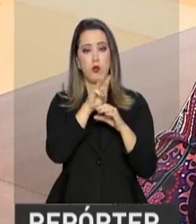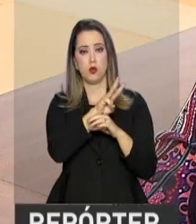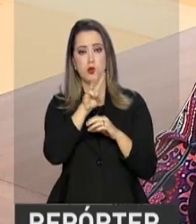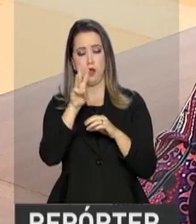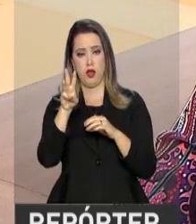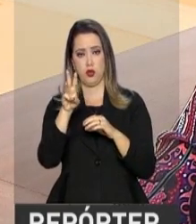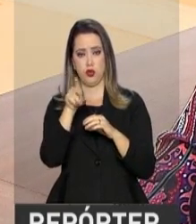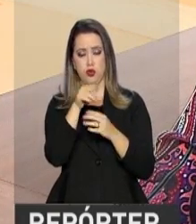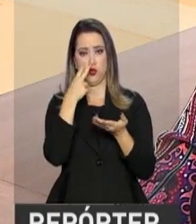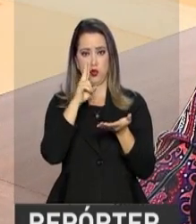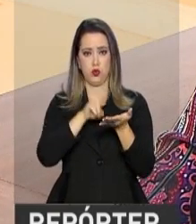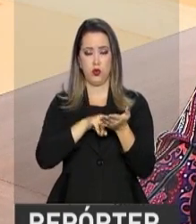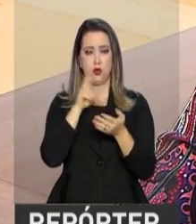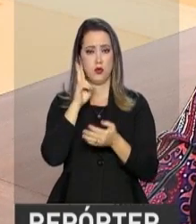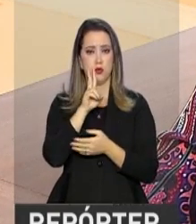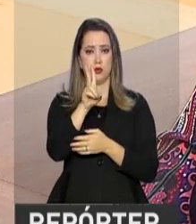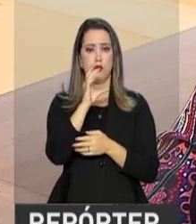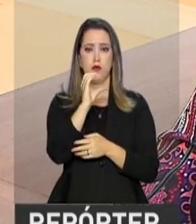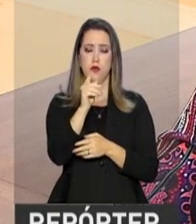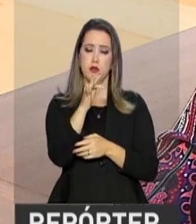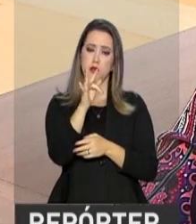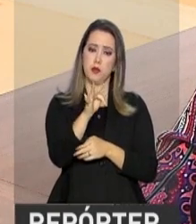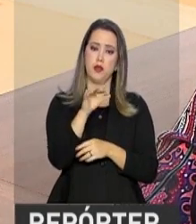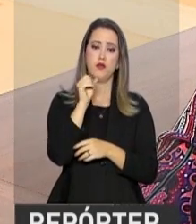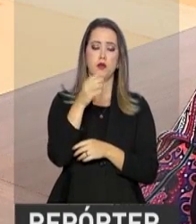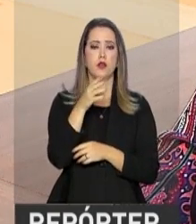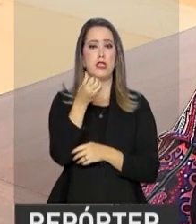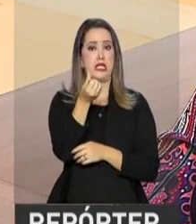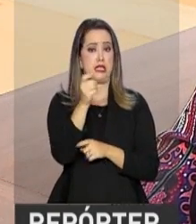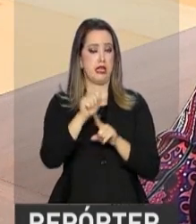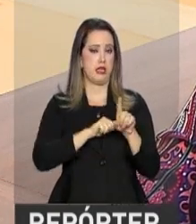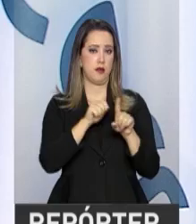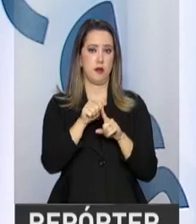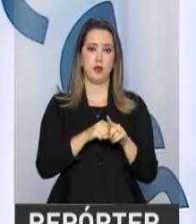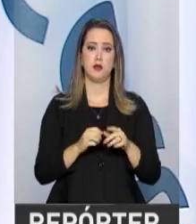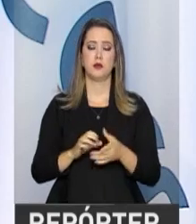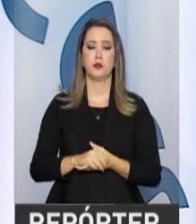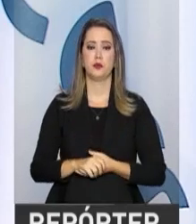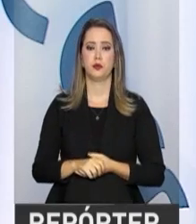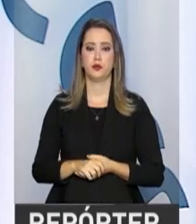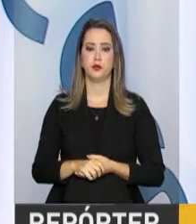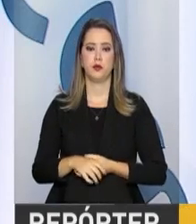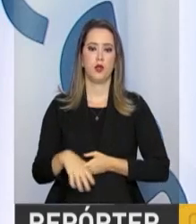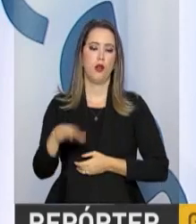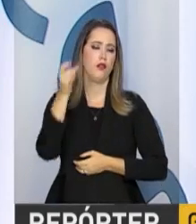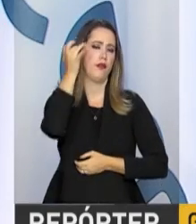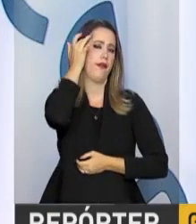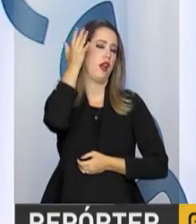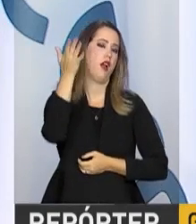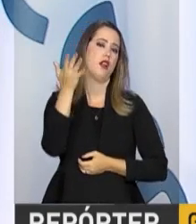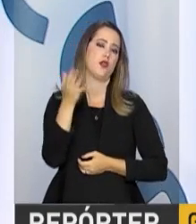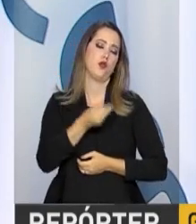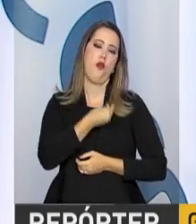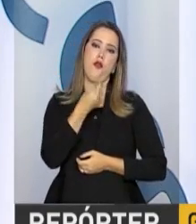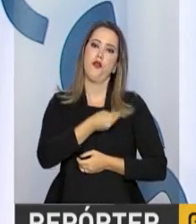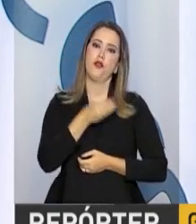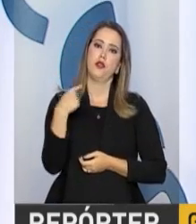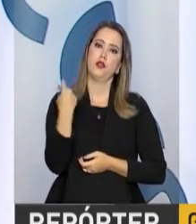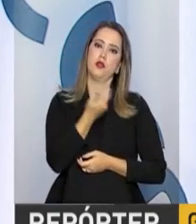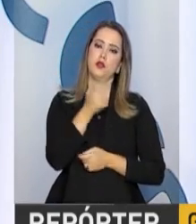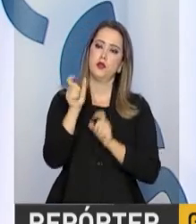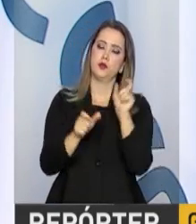encomenda fica disponível para consulta por seis meses são uma facilitação da vida do nosso